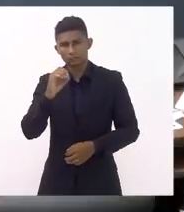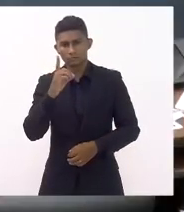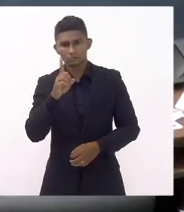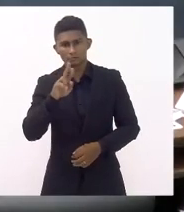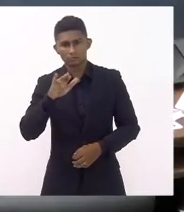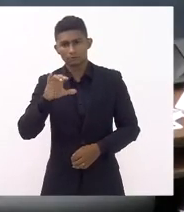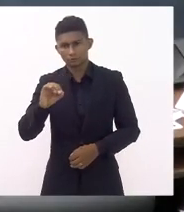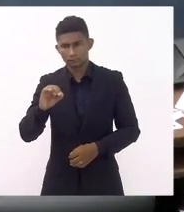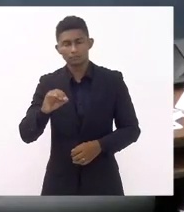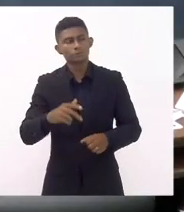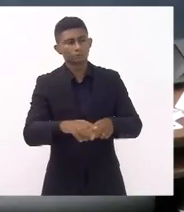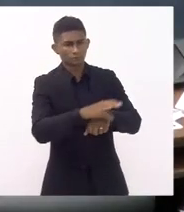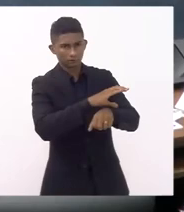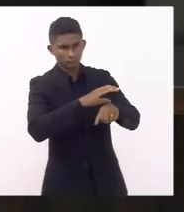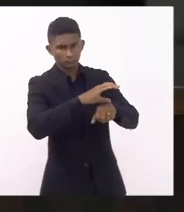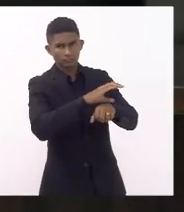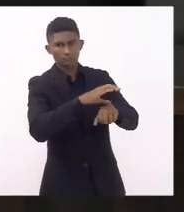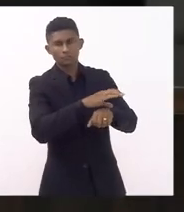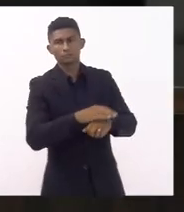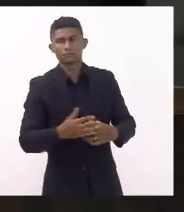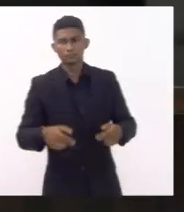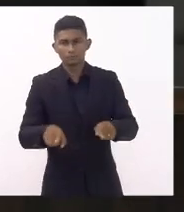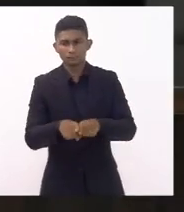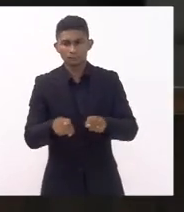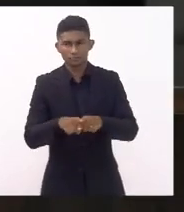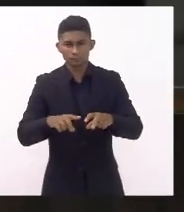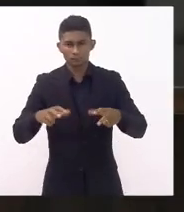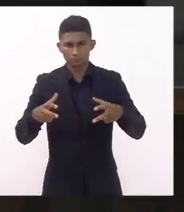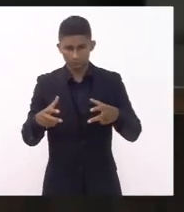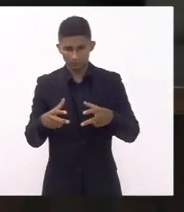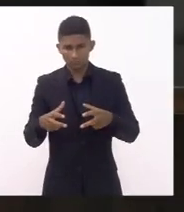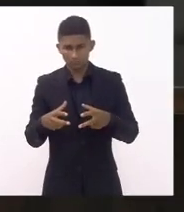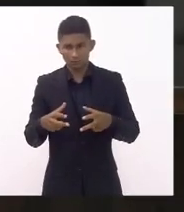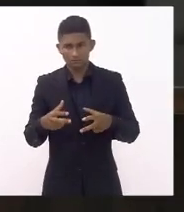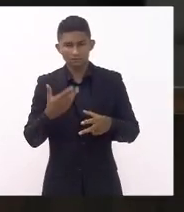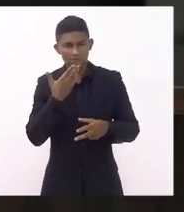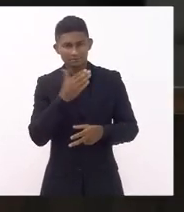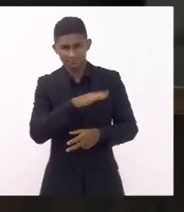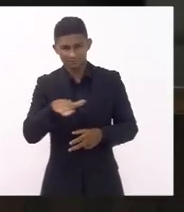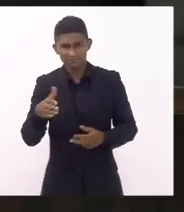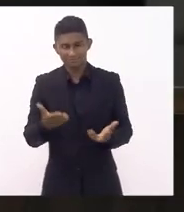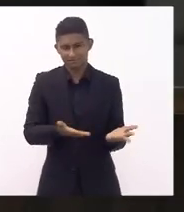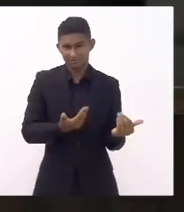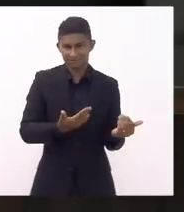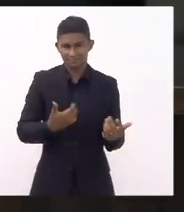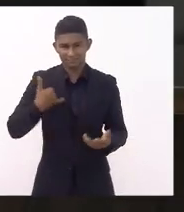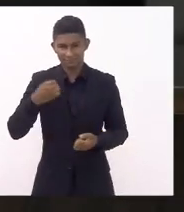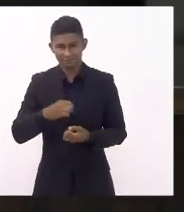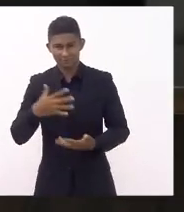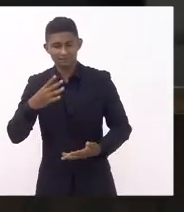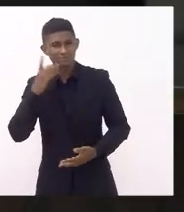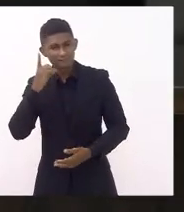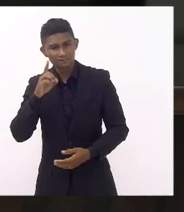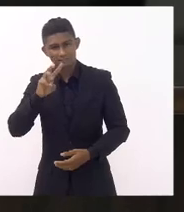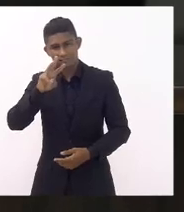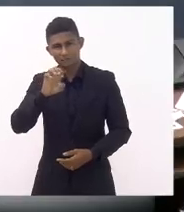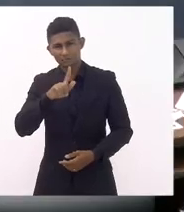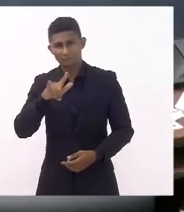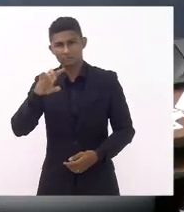Pela constitucionalidade, senhor presidente. Pela Comissão de Assuntos da Criança e Adolescente, do Idoso, deputado Wellington José.